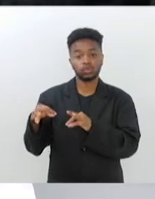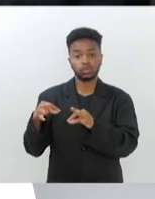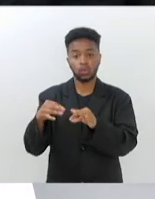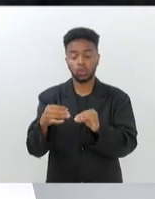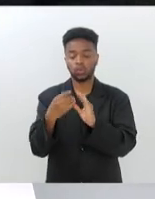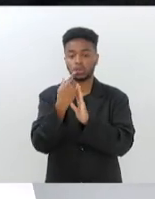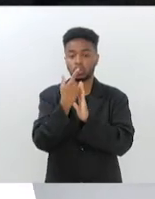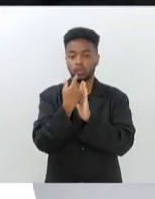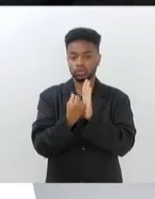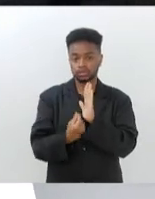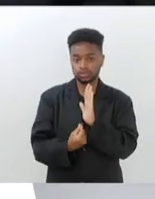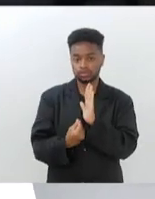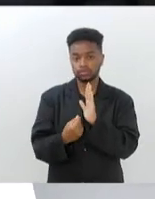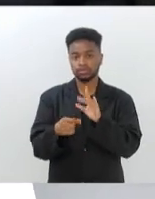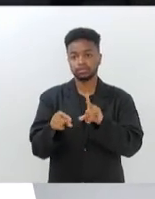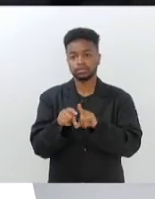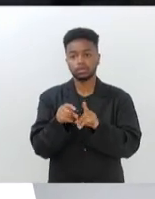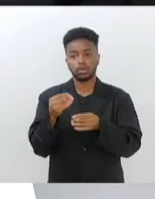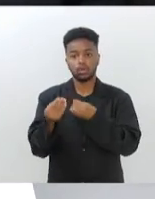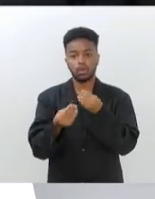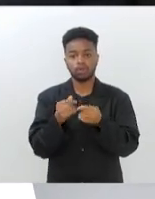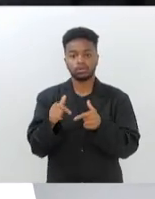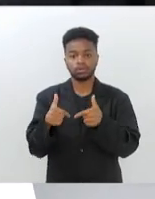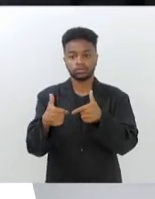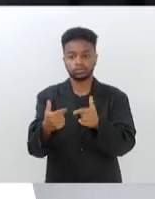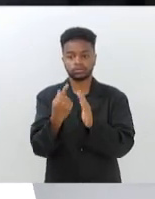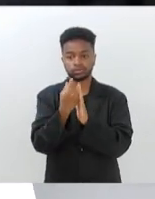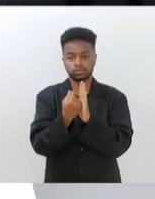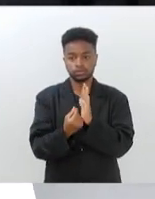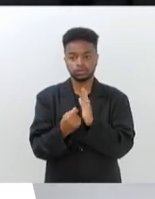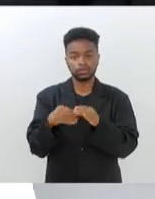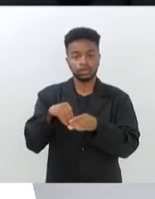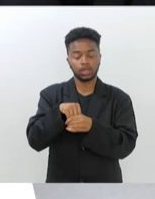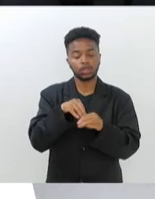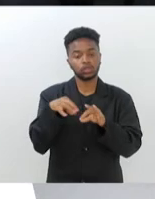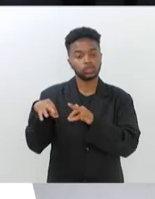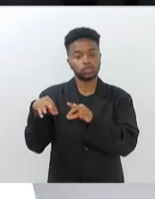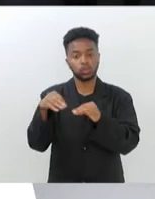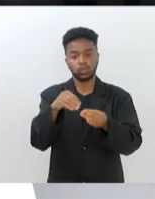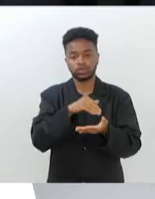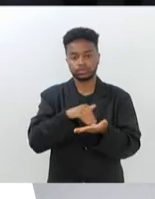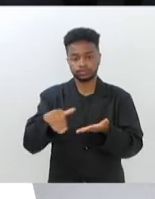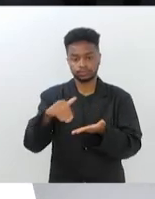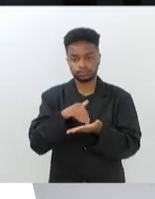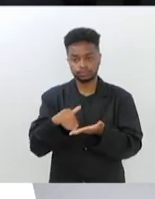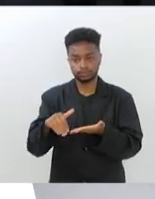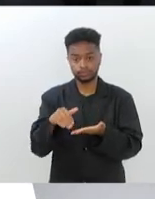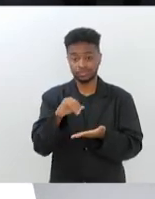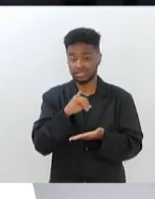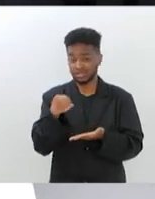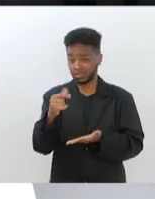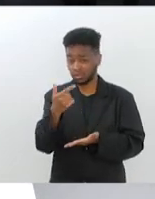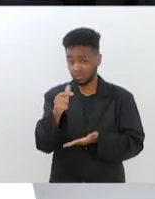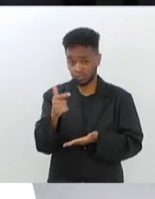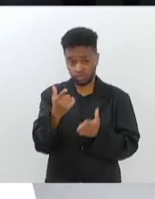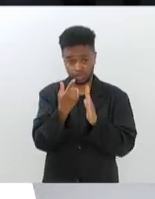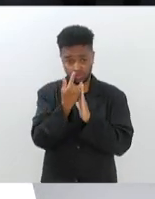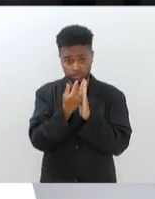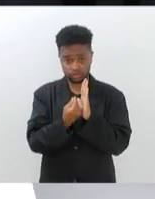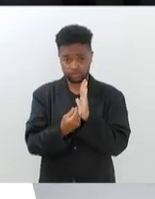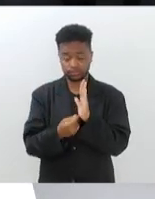orçamentos a execução orçamentária de todas as secretarias do estado se não tem o orçamento na